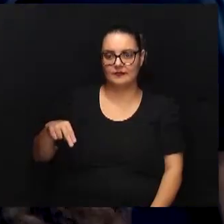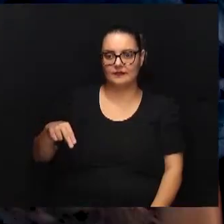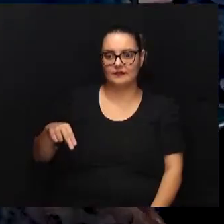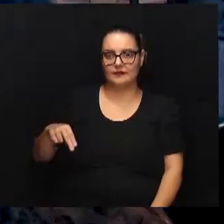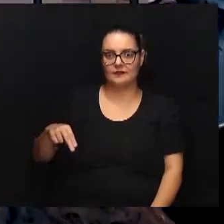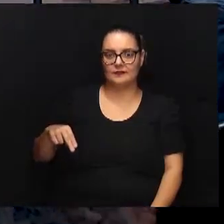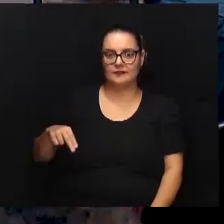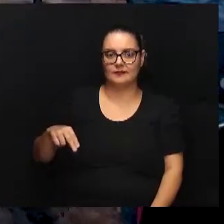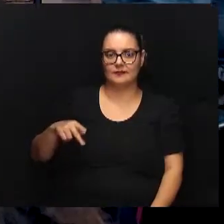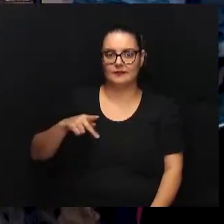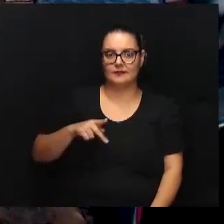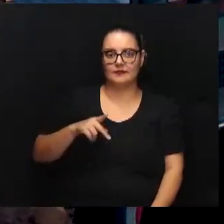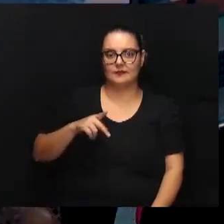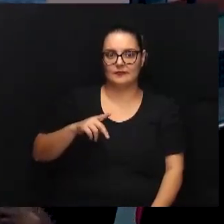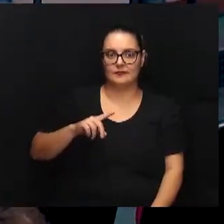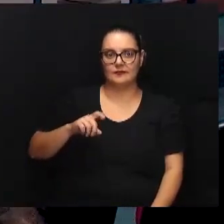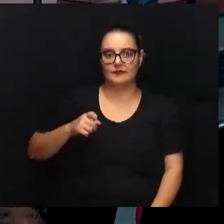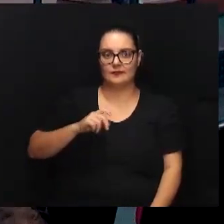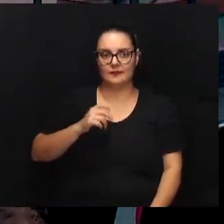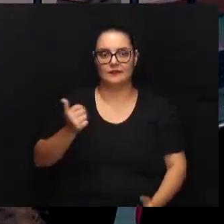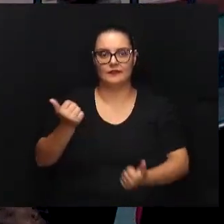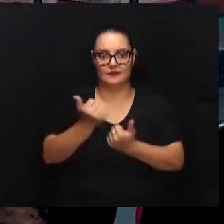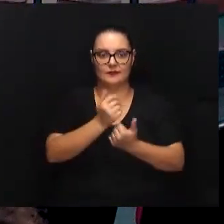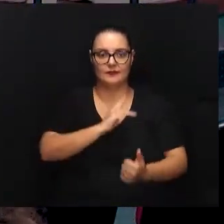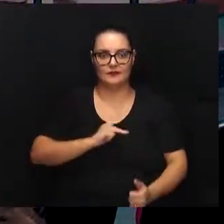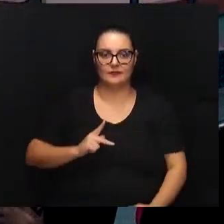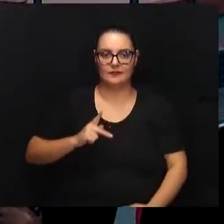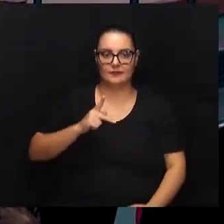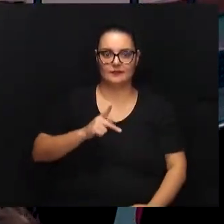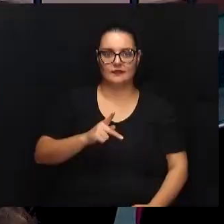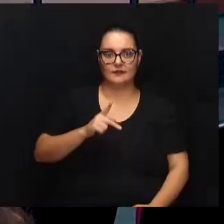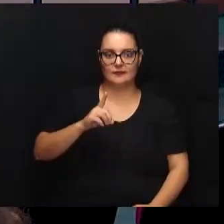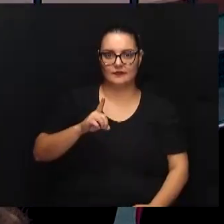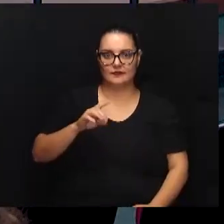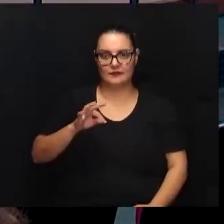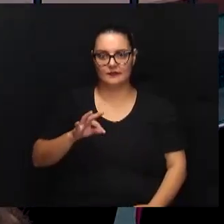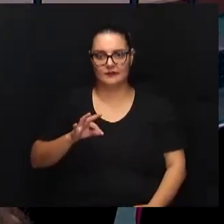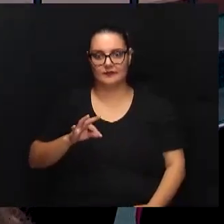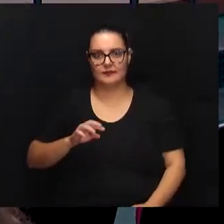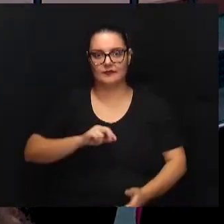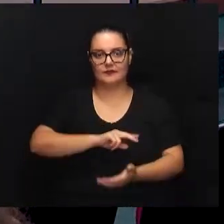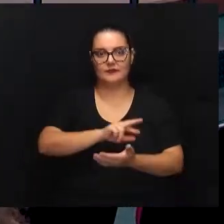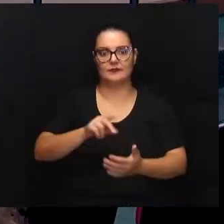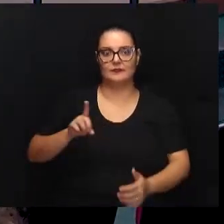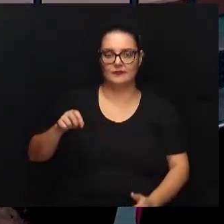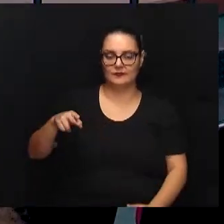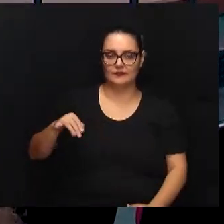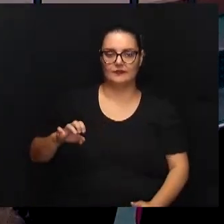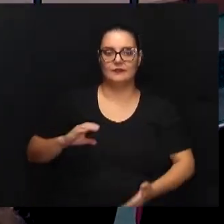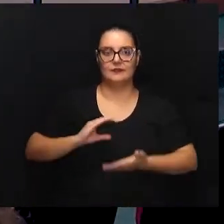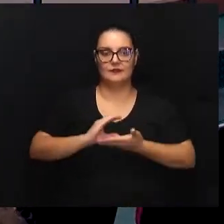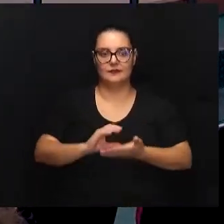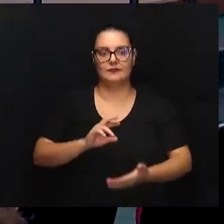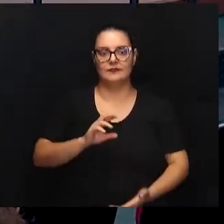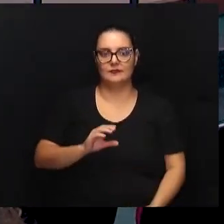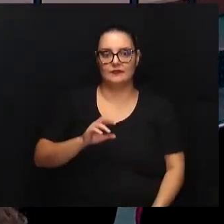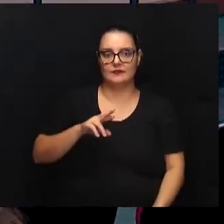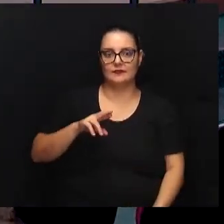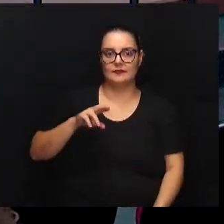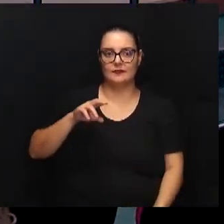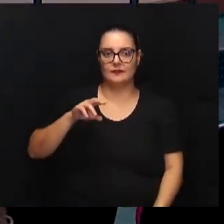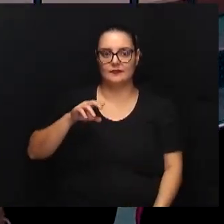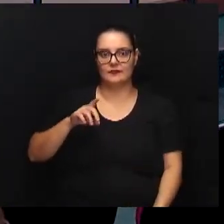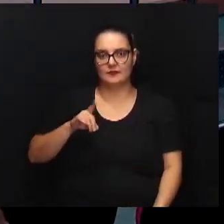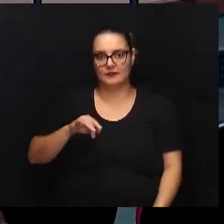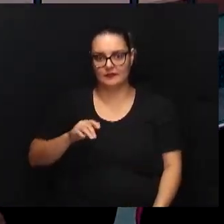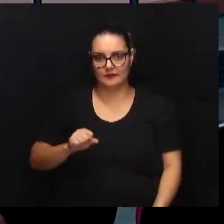Silva, vice-presidente do PDT de Diversidade de Campinas, ex-vice-presidente do PDT de Diversidade, Danilo Alves, do Conselho